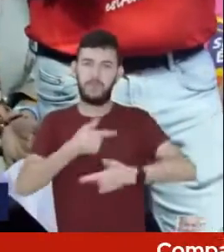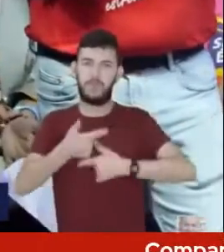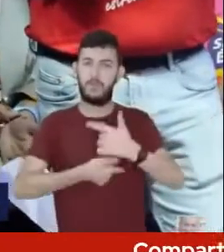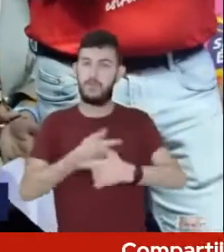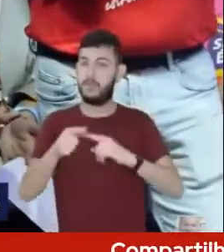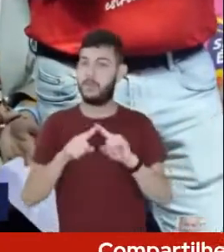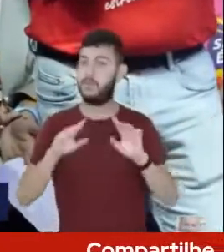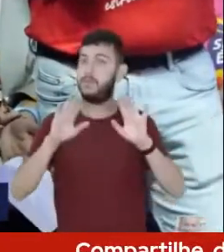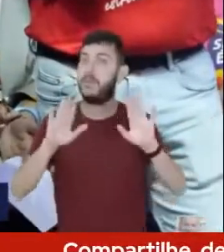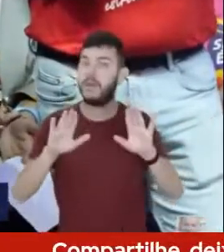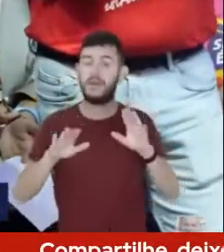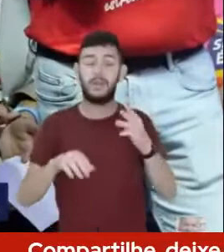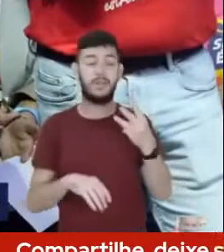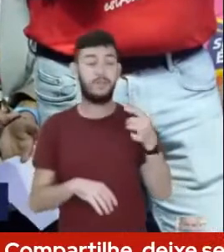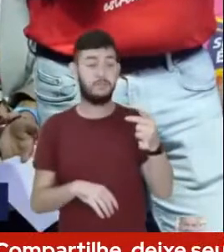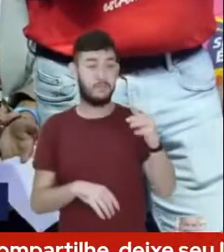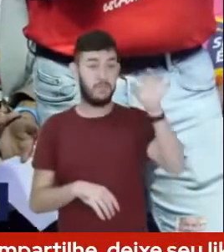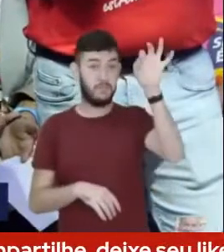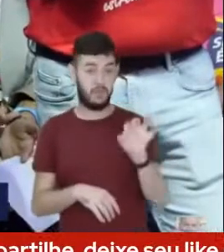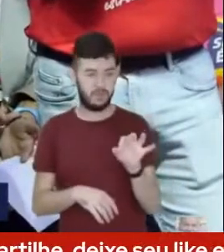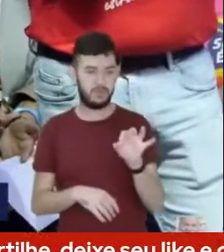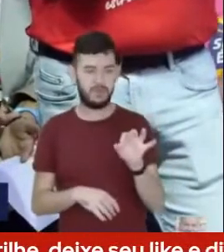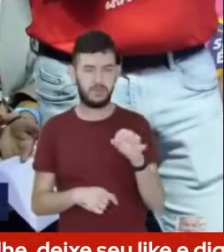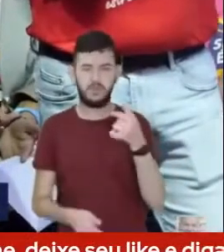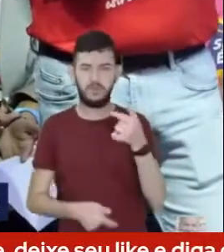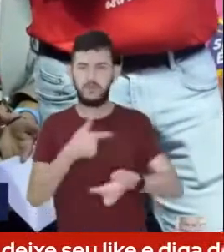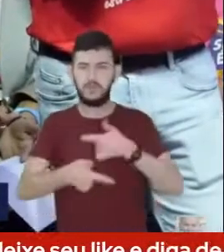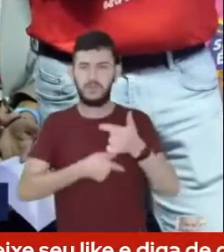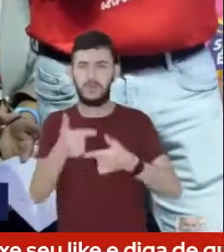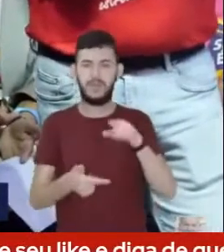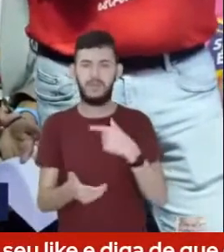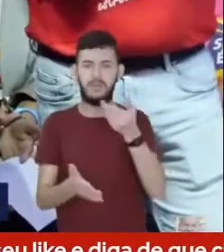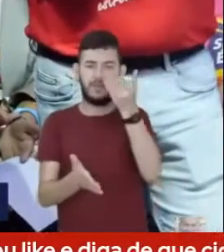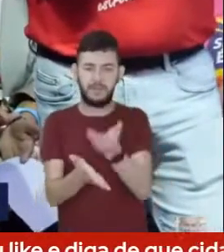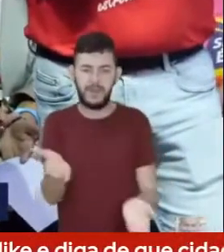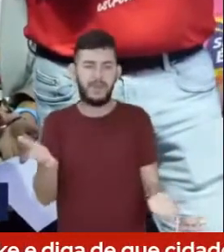37% dos empregos que nós tínhamos em 2011.